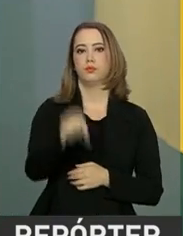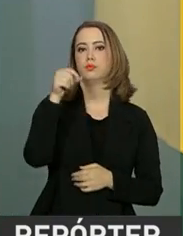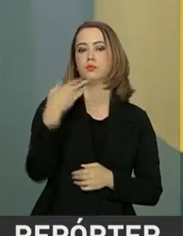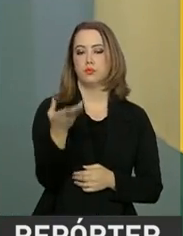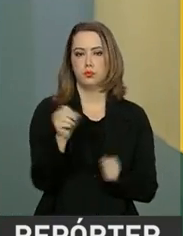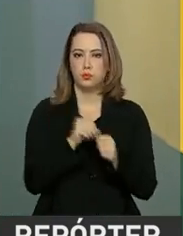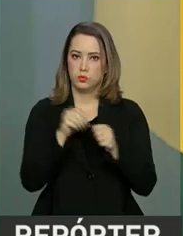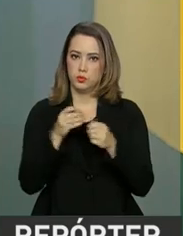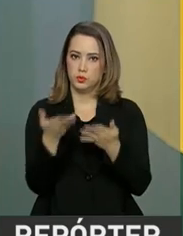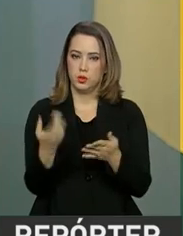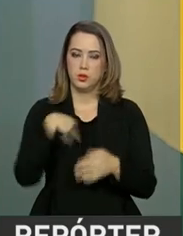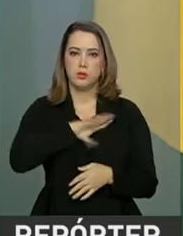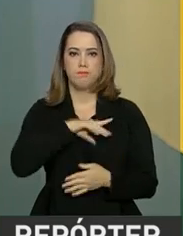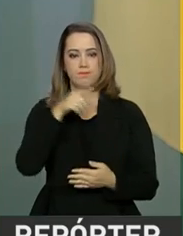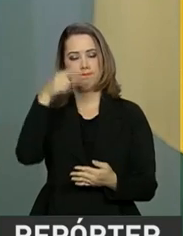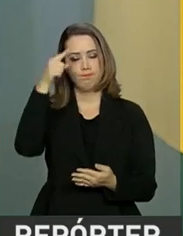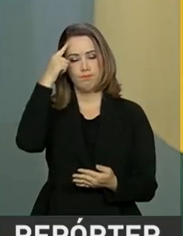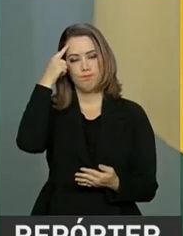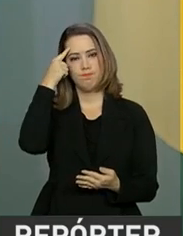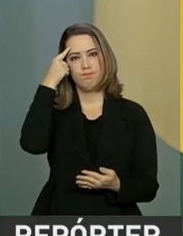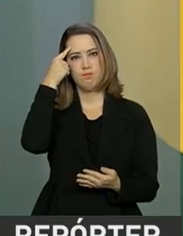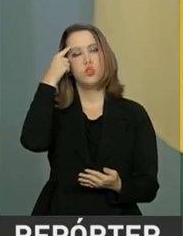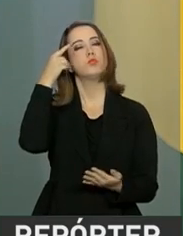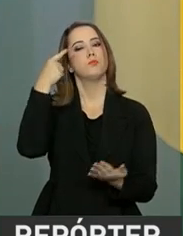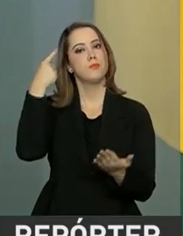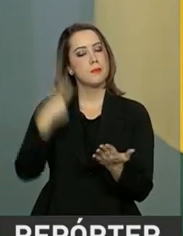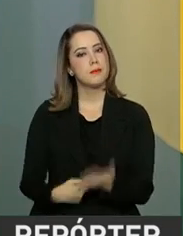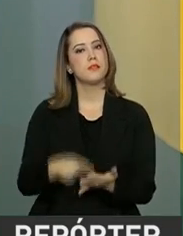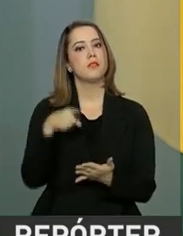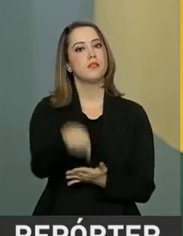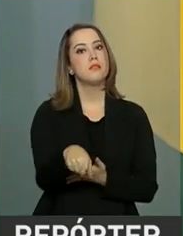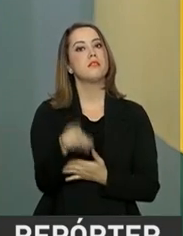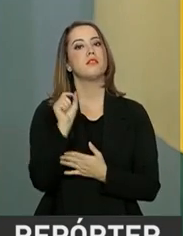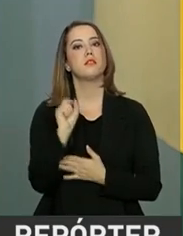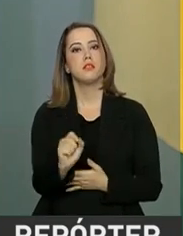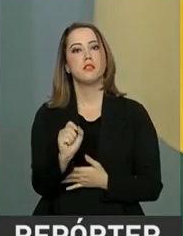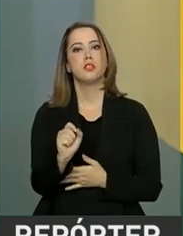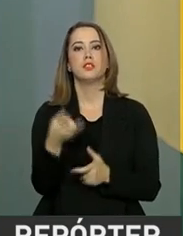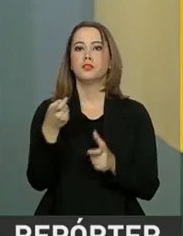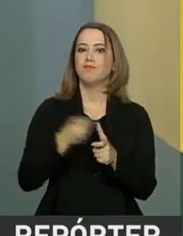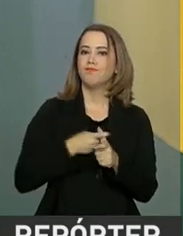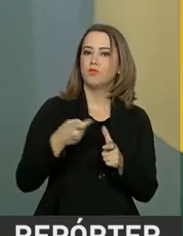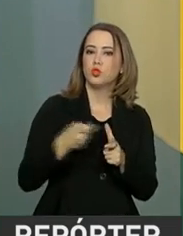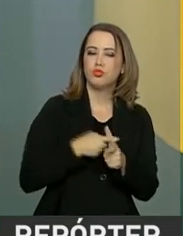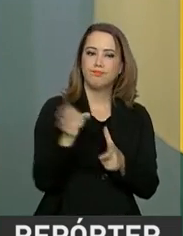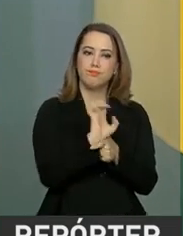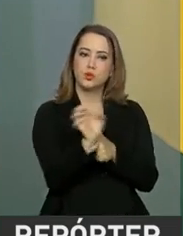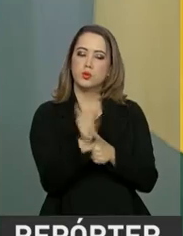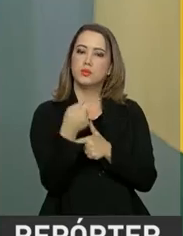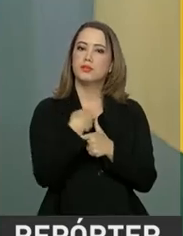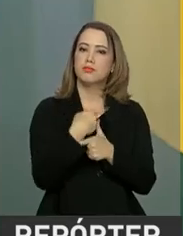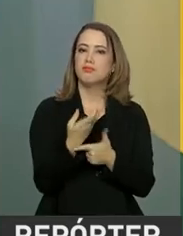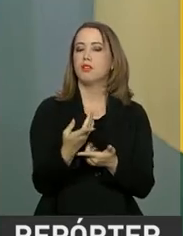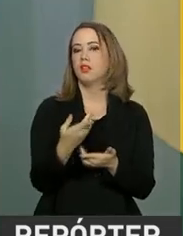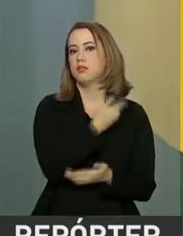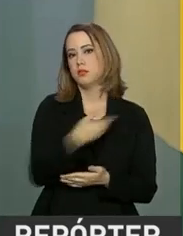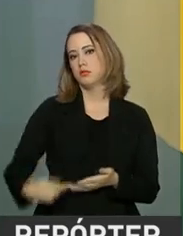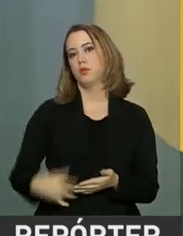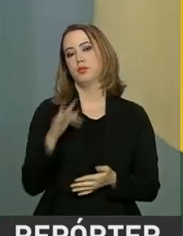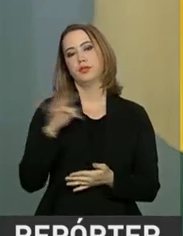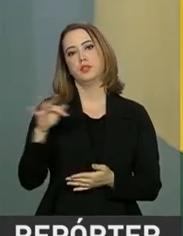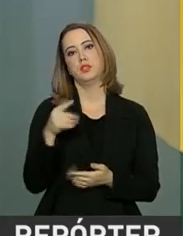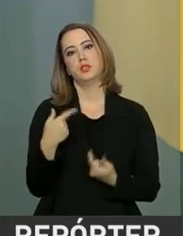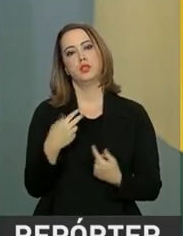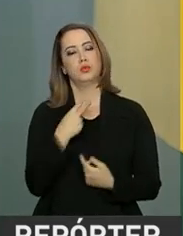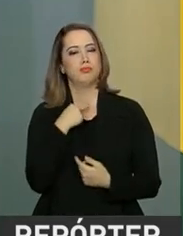isso nós tíos convicção de que esta situação de débito constante da União dos Estados não poderia prosperar nós